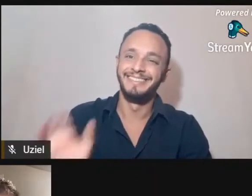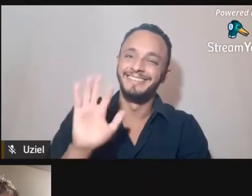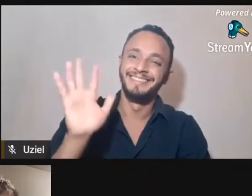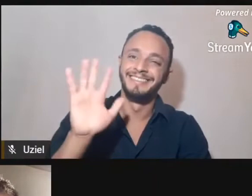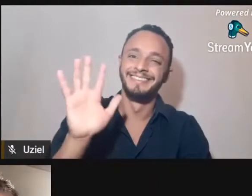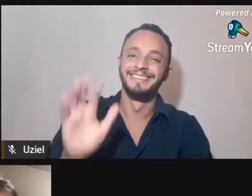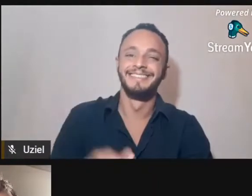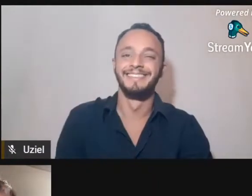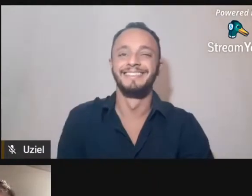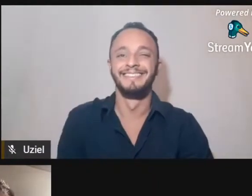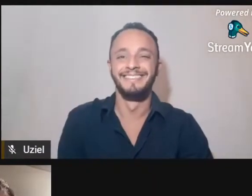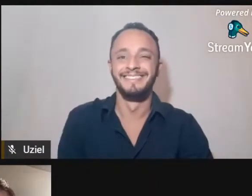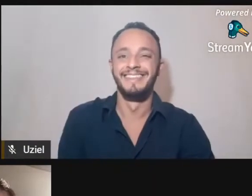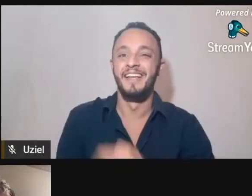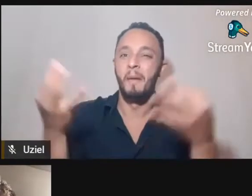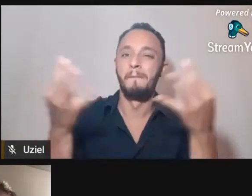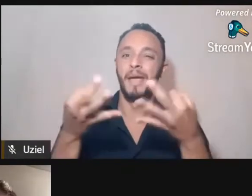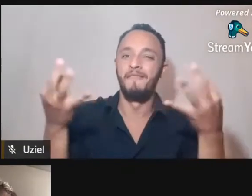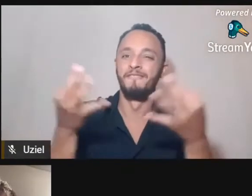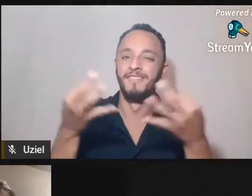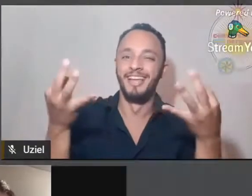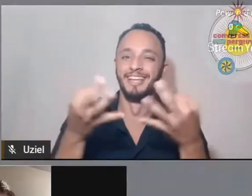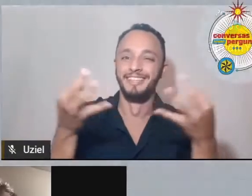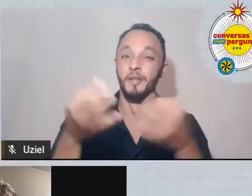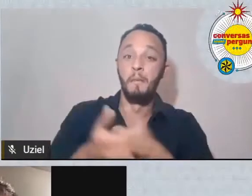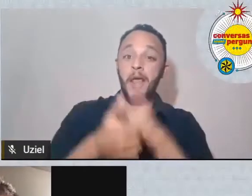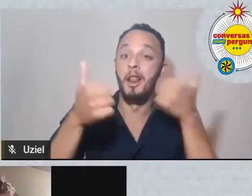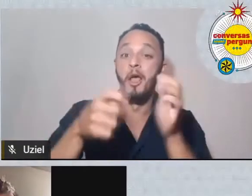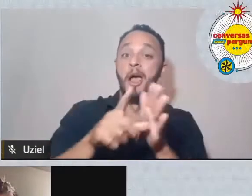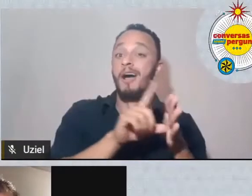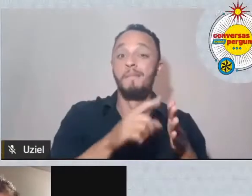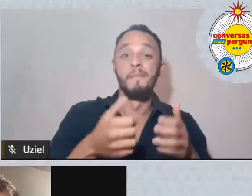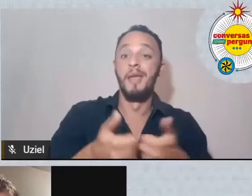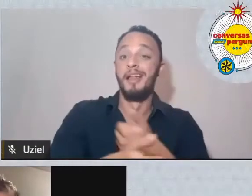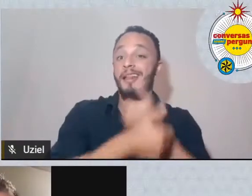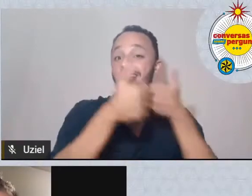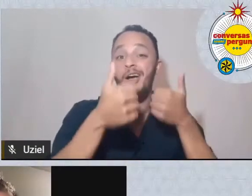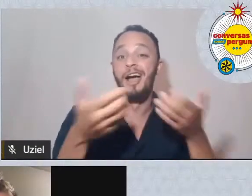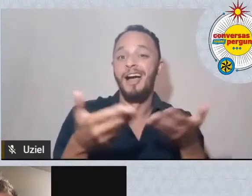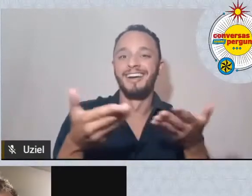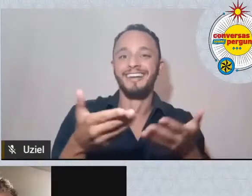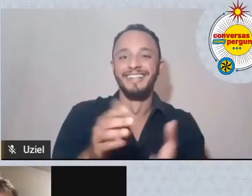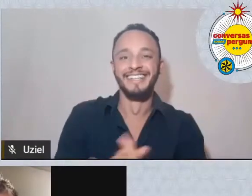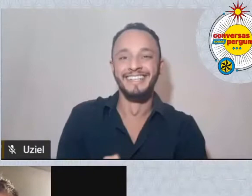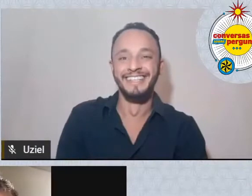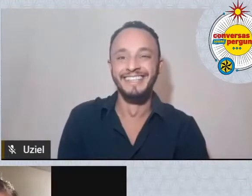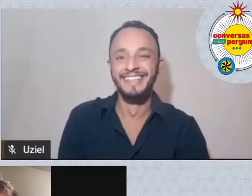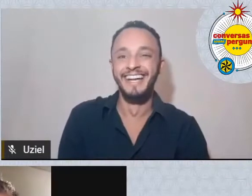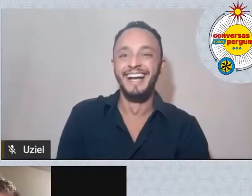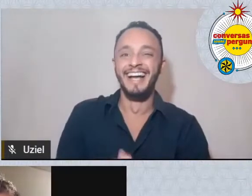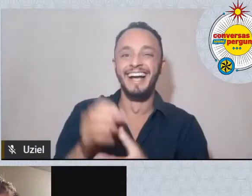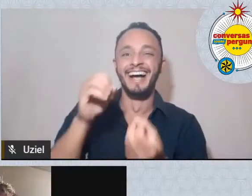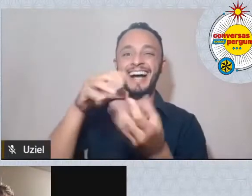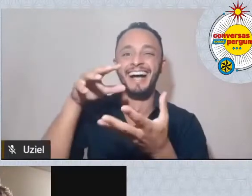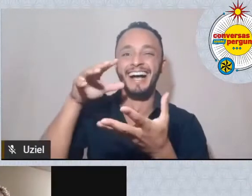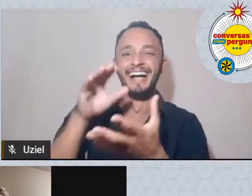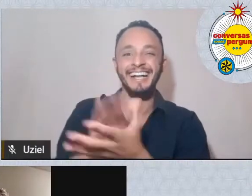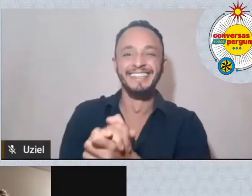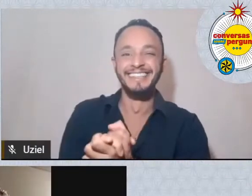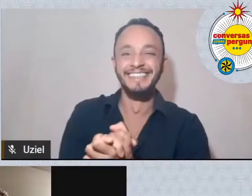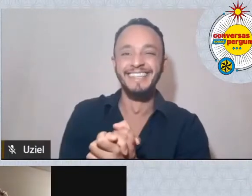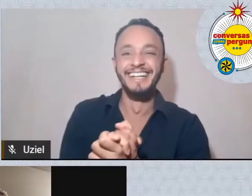Perfeito. Perfeito. Melhor que antes, Dunker. O Ziel é um mágico. Ele conseguiu aqui